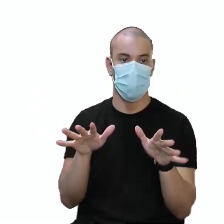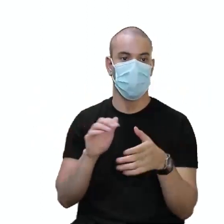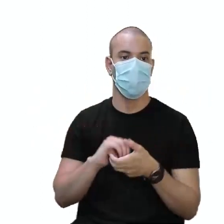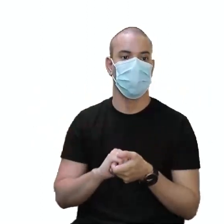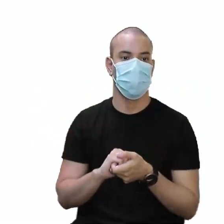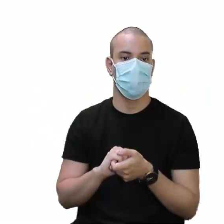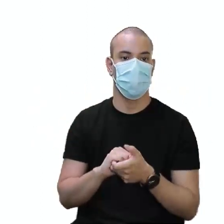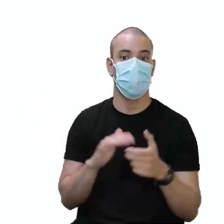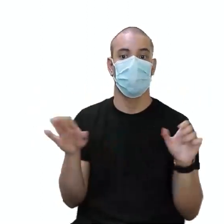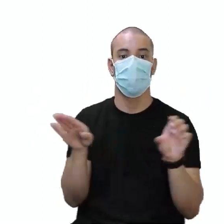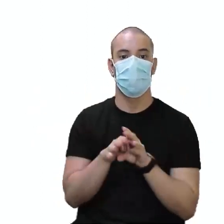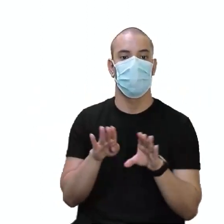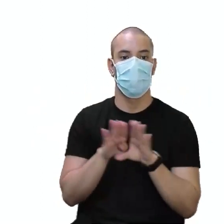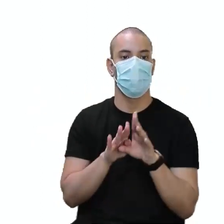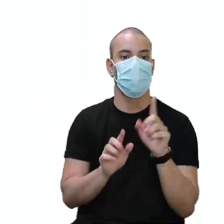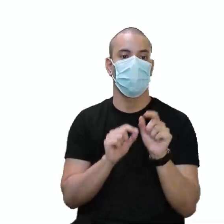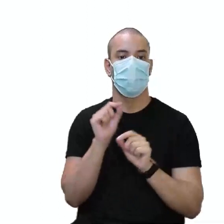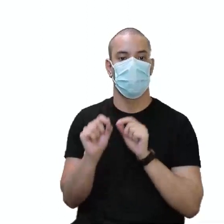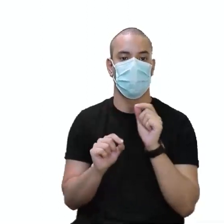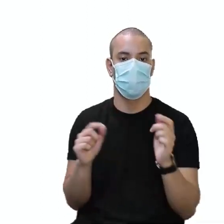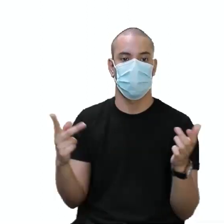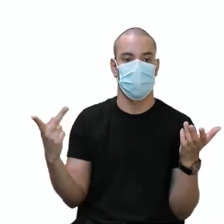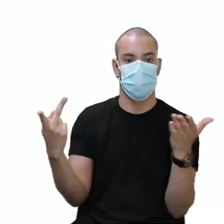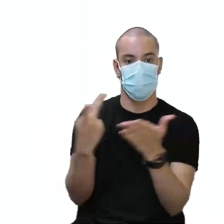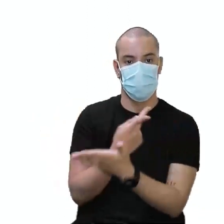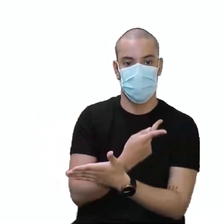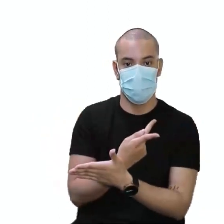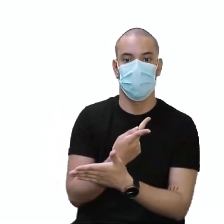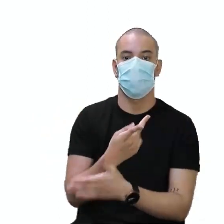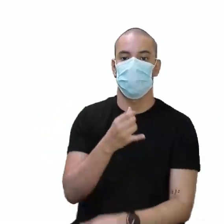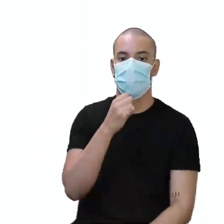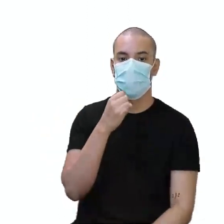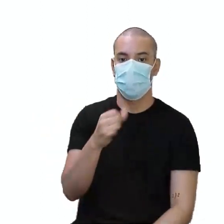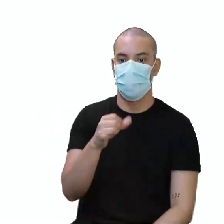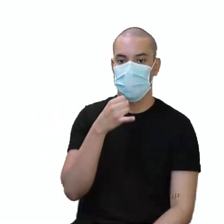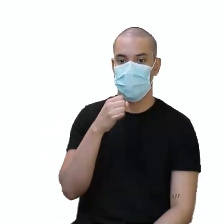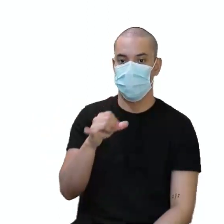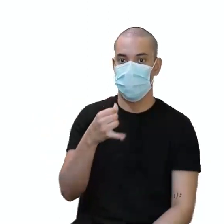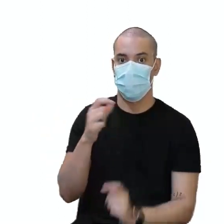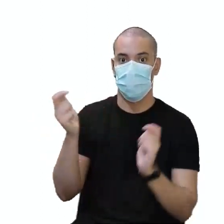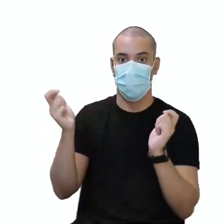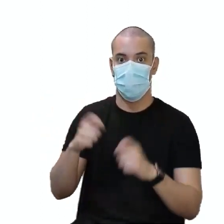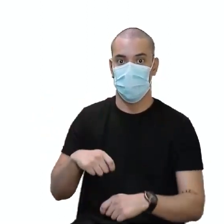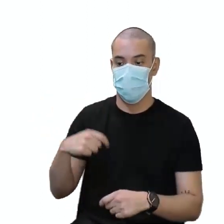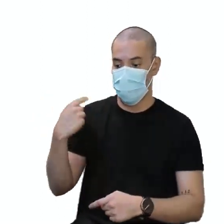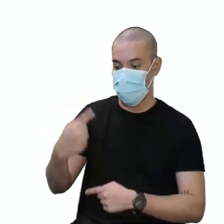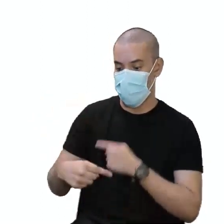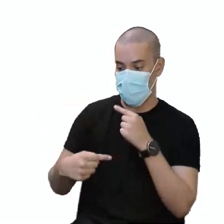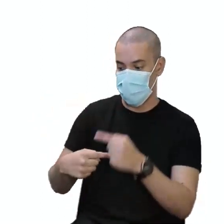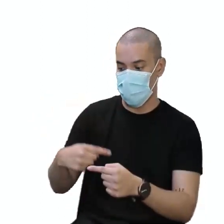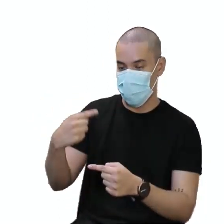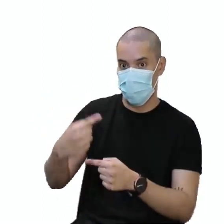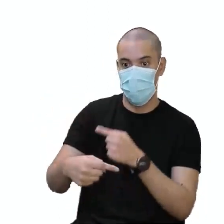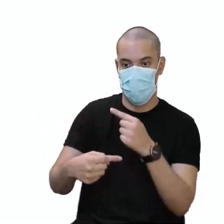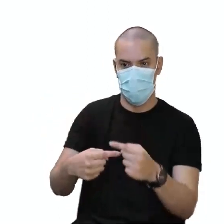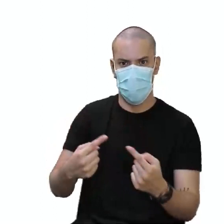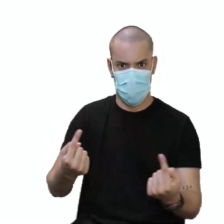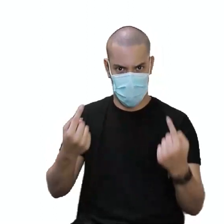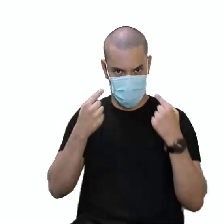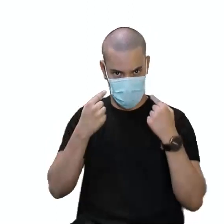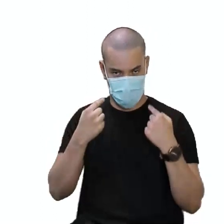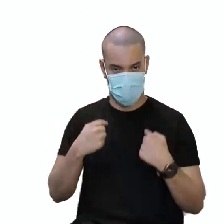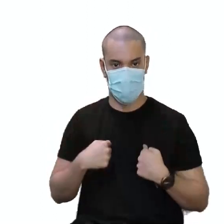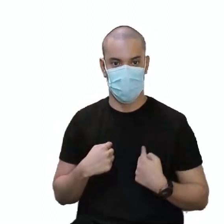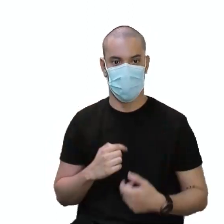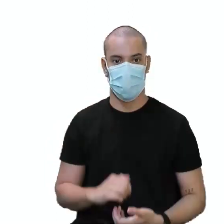cadeia, e o que ocorre com ela ao longo de toda a cadeia alimentar. Então, olhe aqui para mim, querido